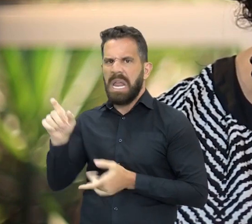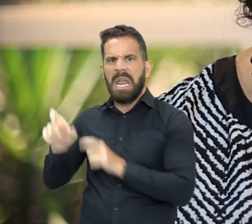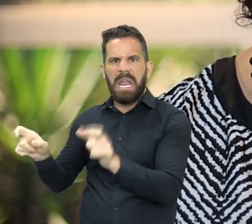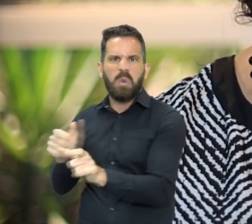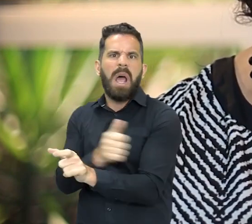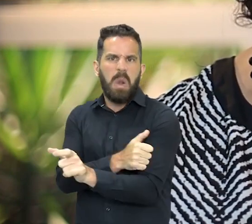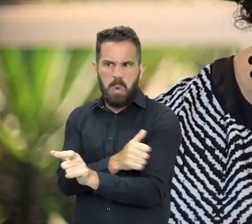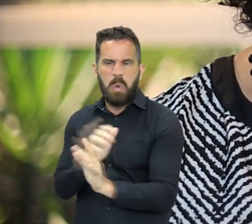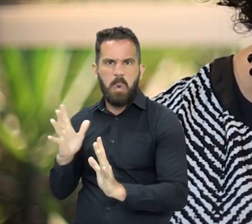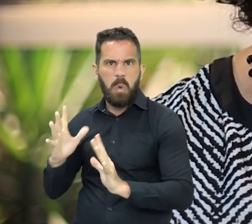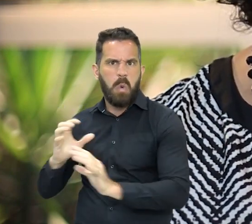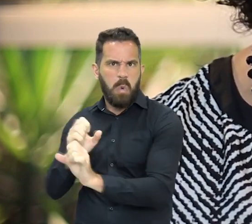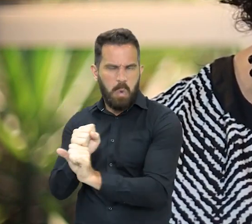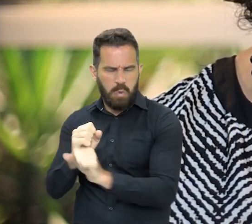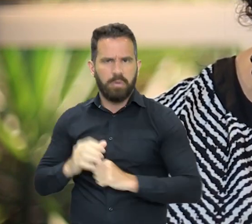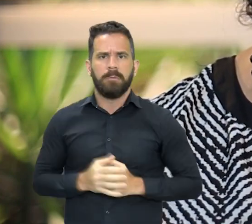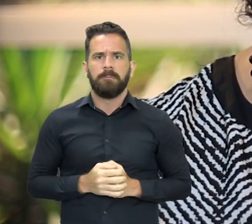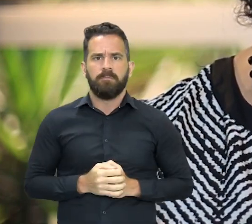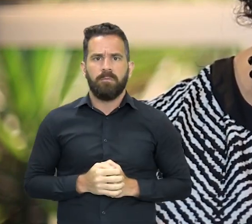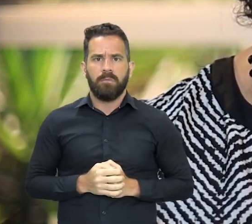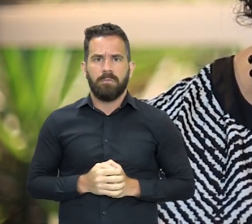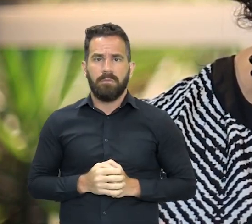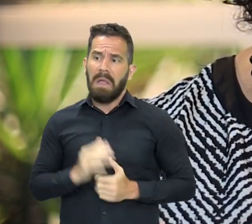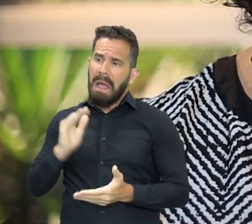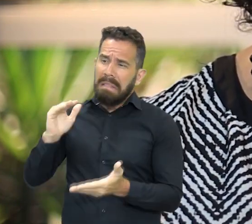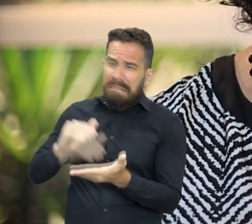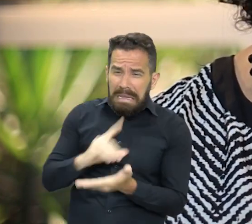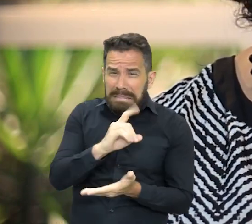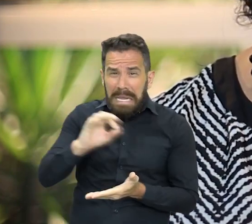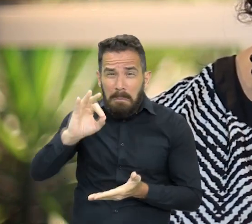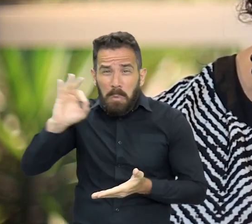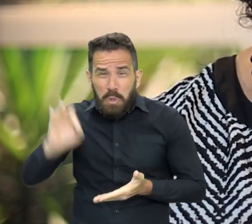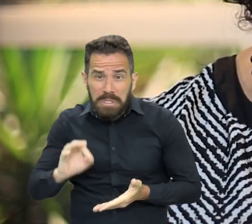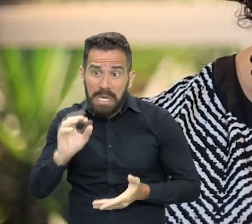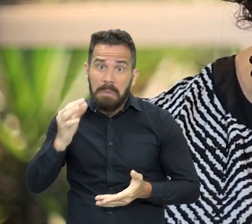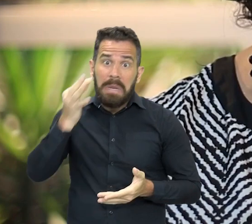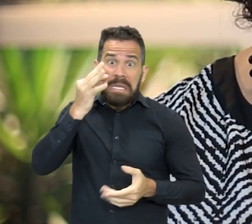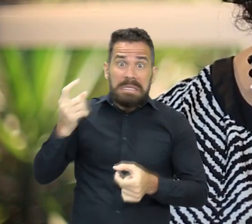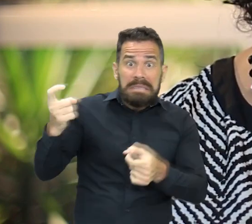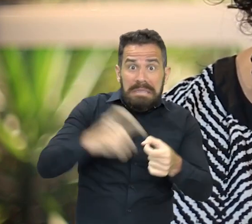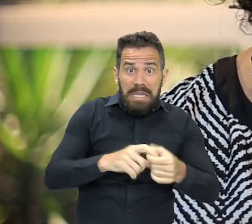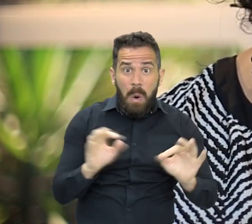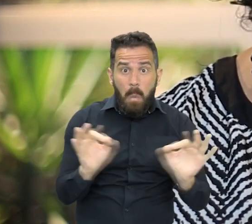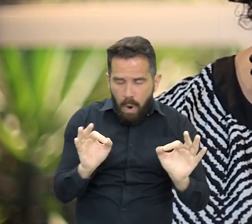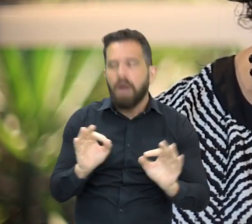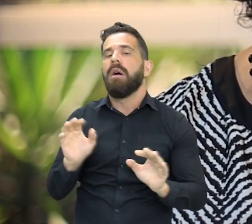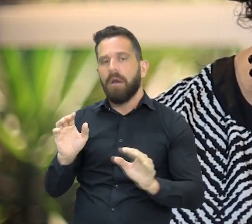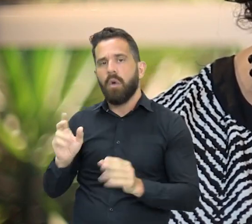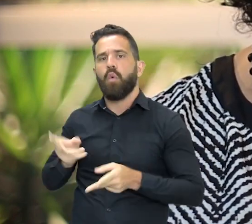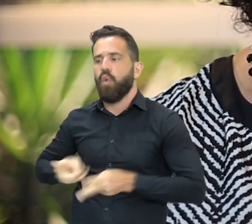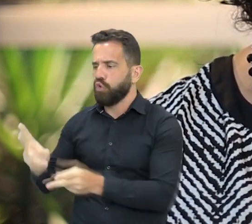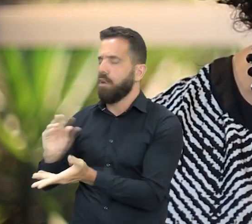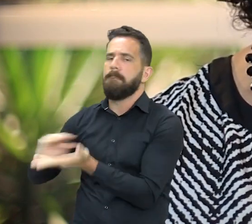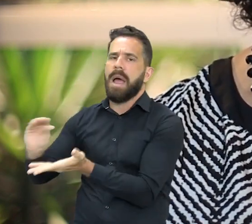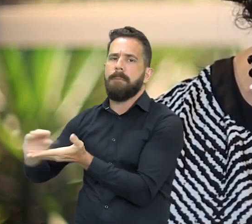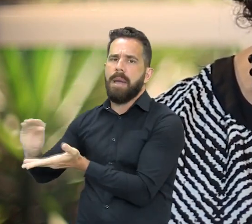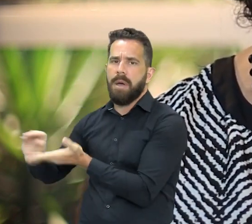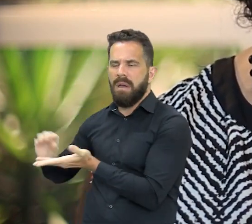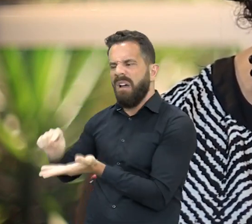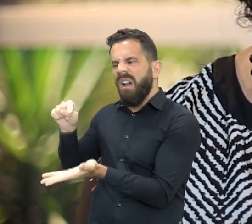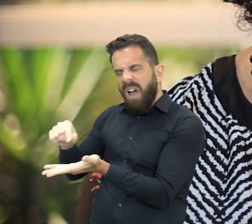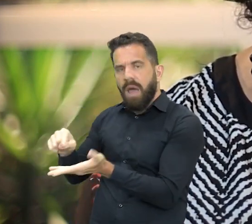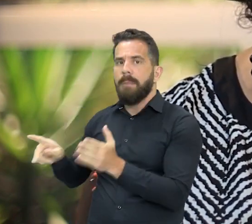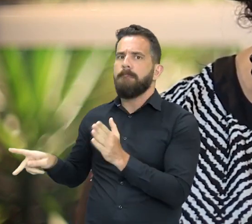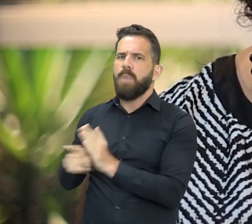de dados em dinheiro para mais de 400 estudantes. Então, enquanto não tivermos 100% do retorno presencial, não